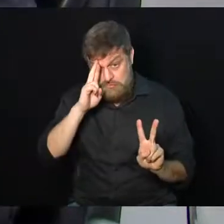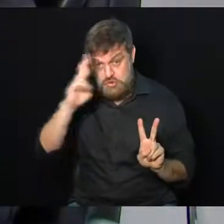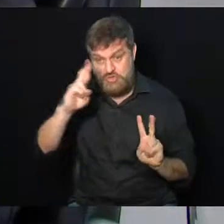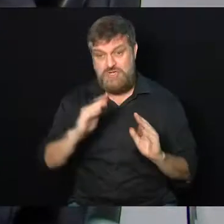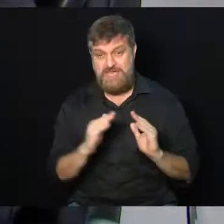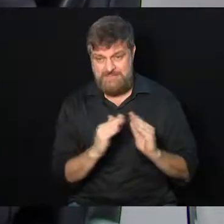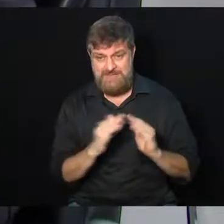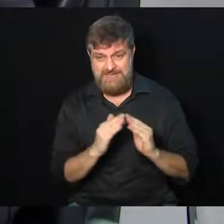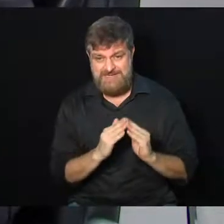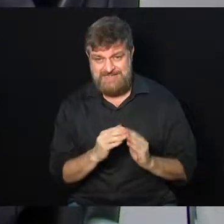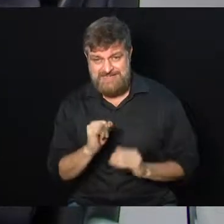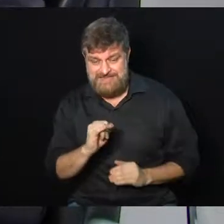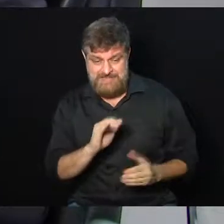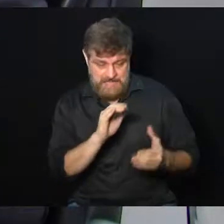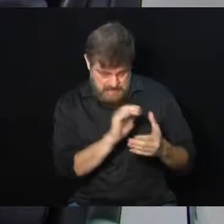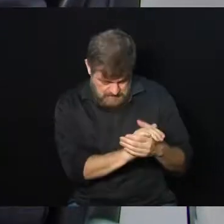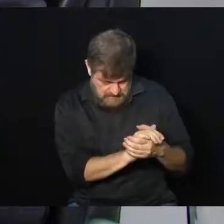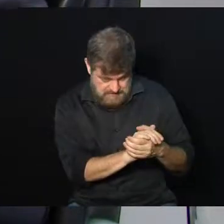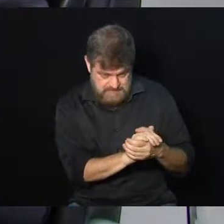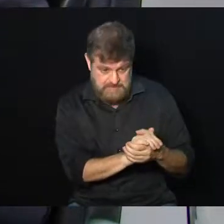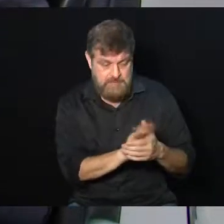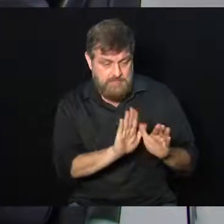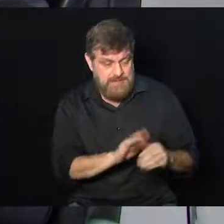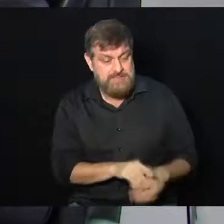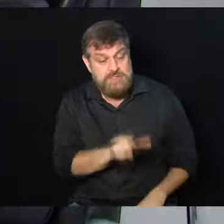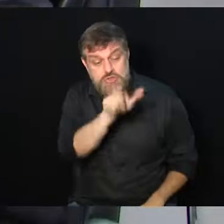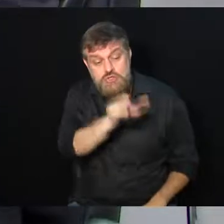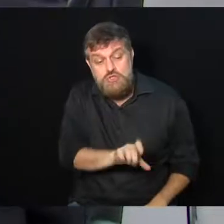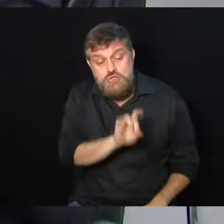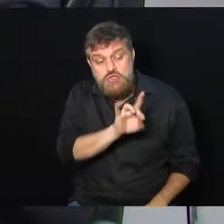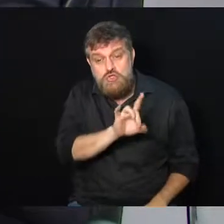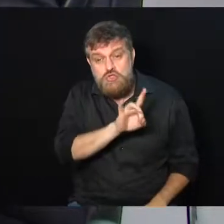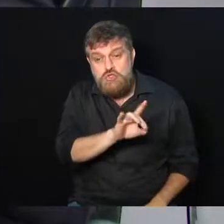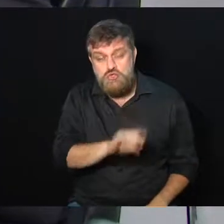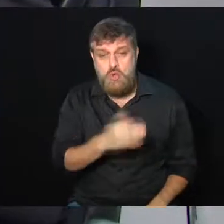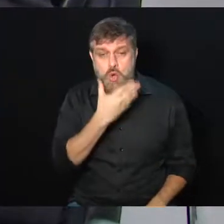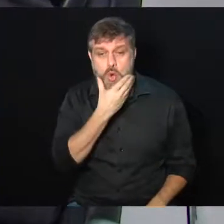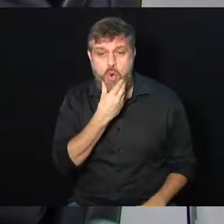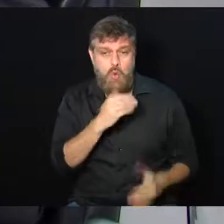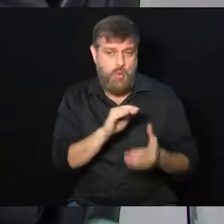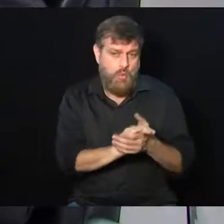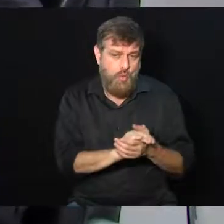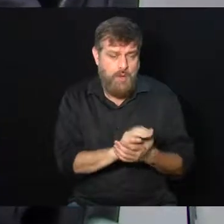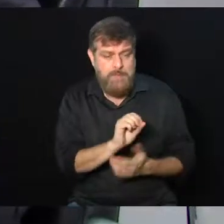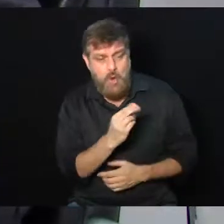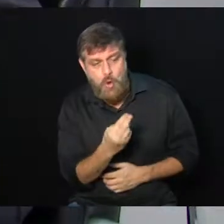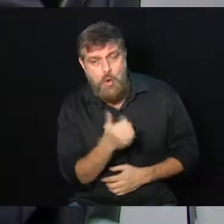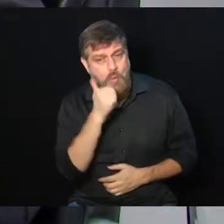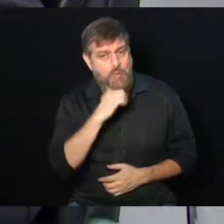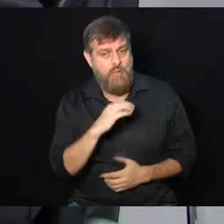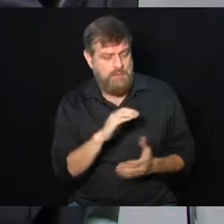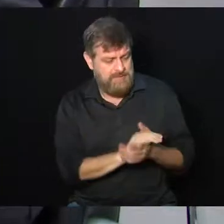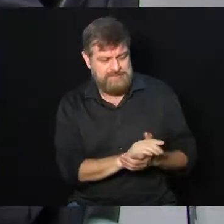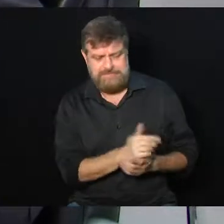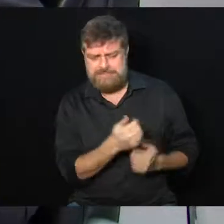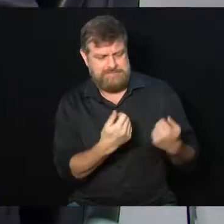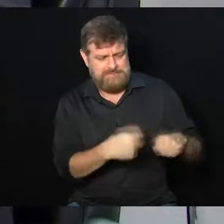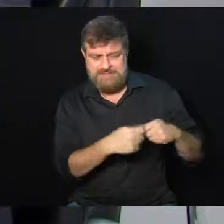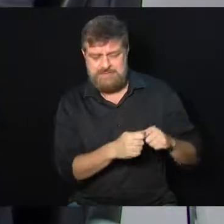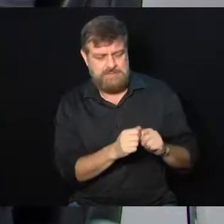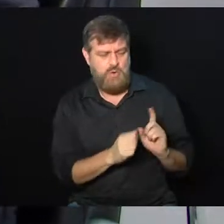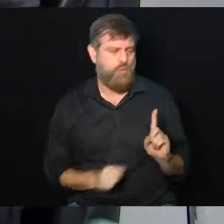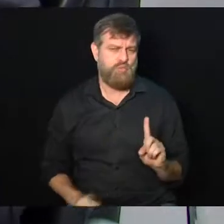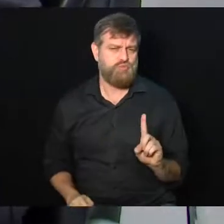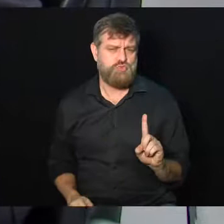Se o regime de bens estabelecer que o cônjuge não precisa comparecer, aí fica